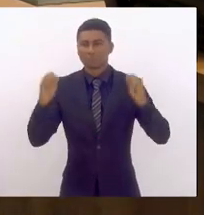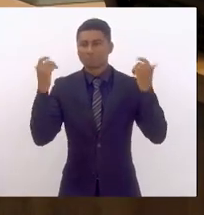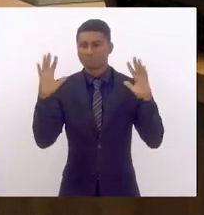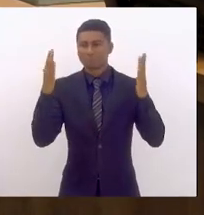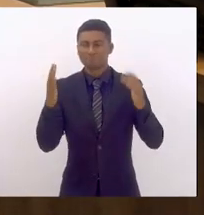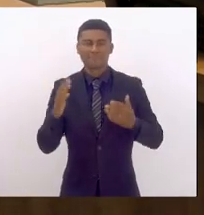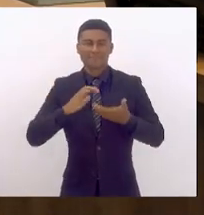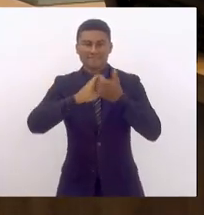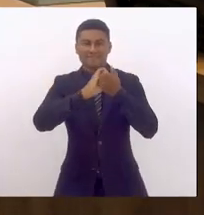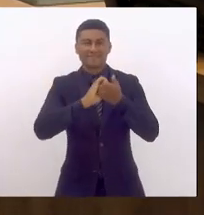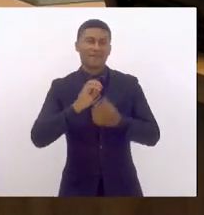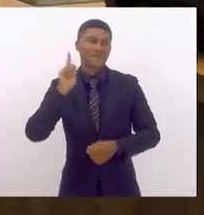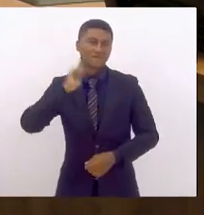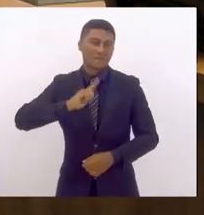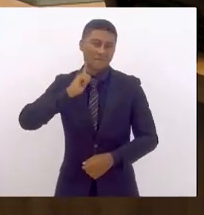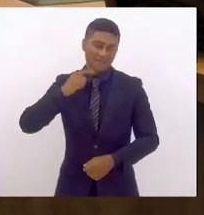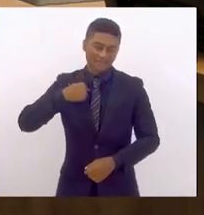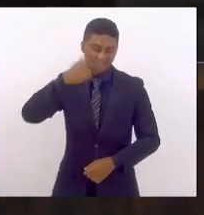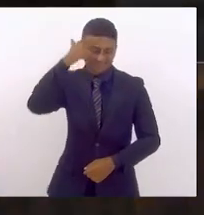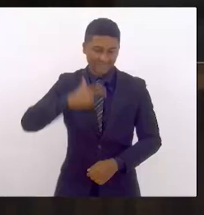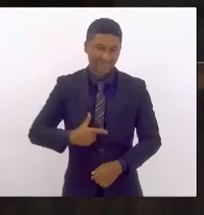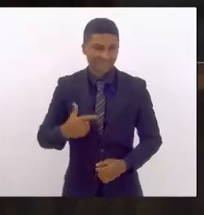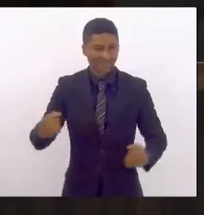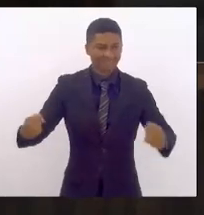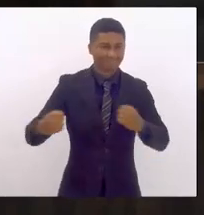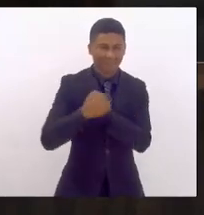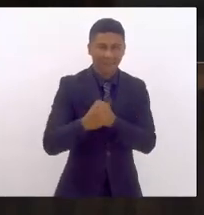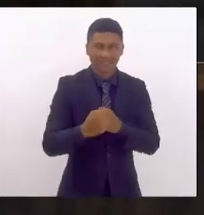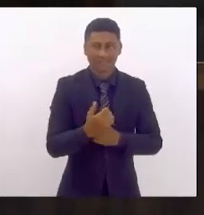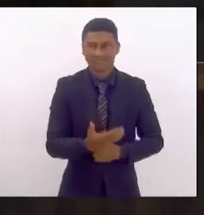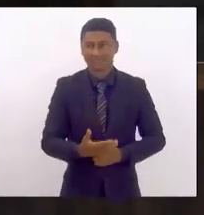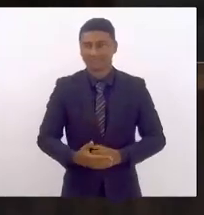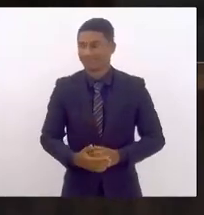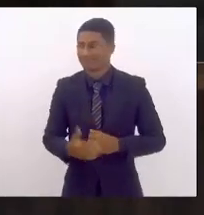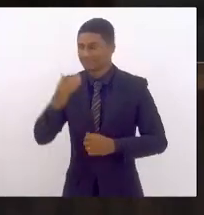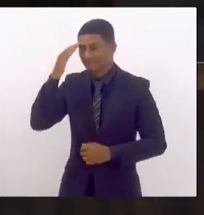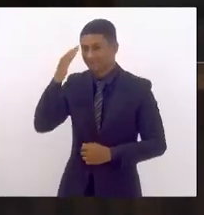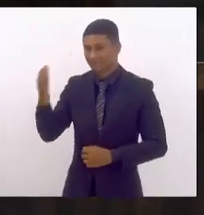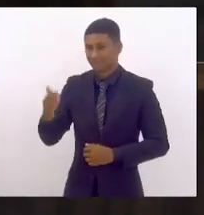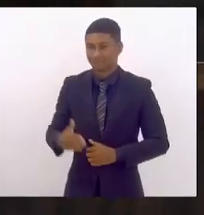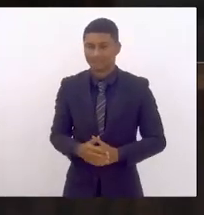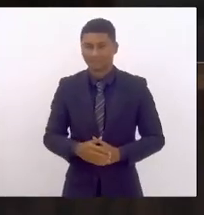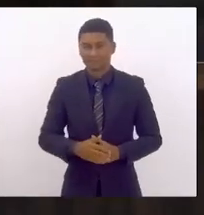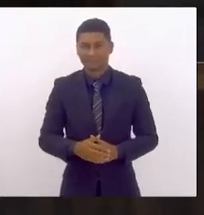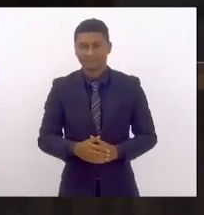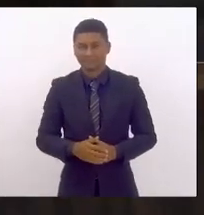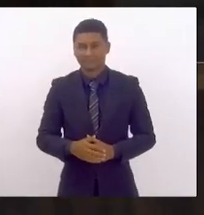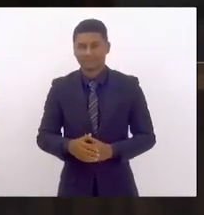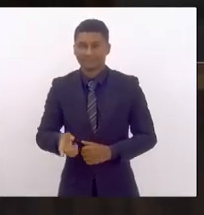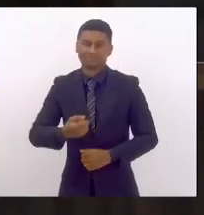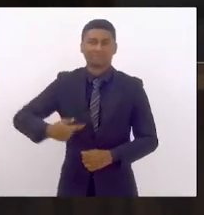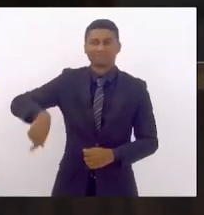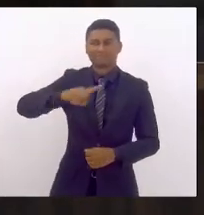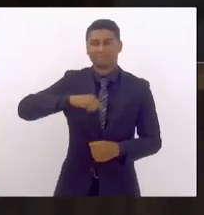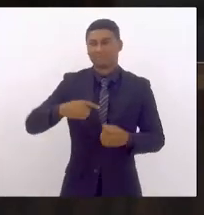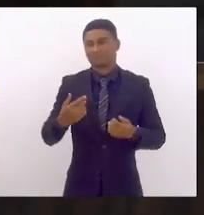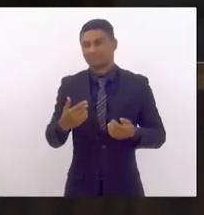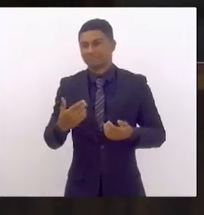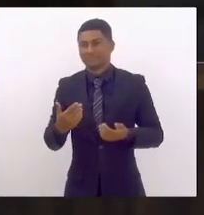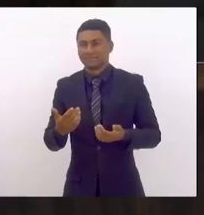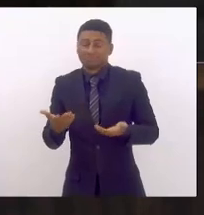rubro-negra vossa excelência um abraço um abraço Obrigada nós somos super partidárias né